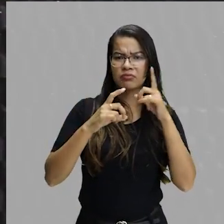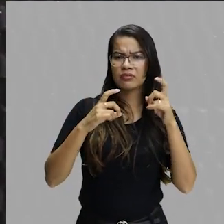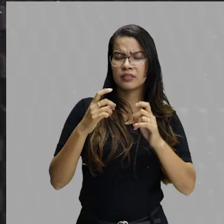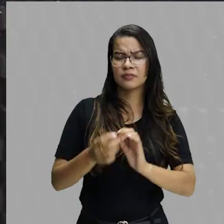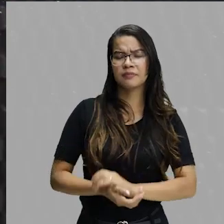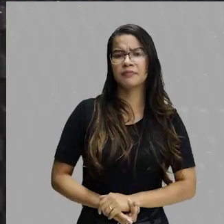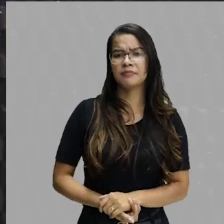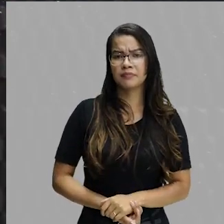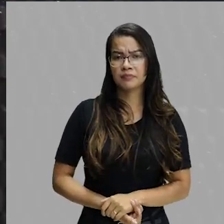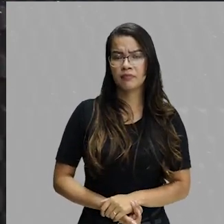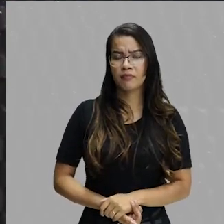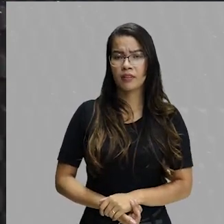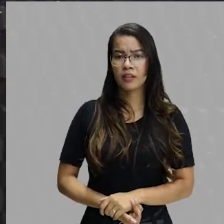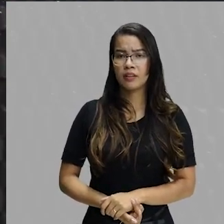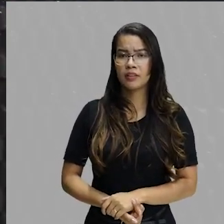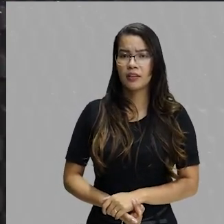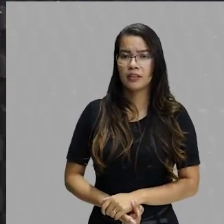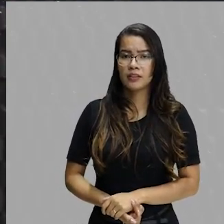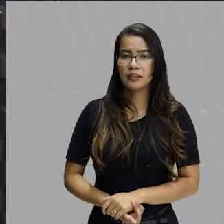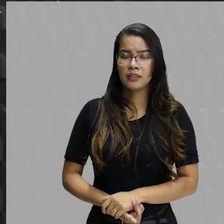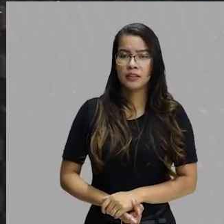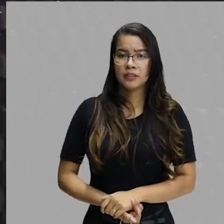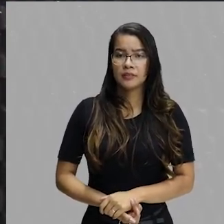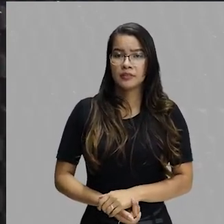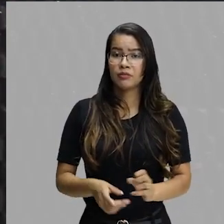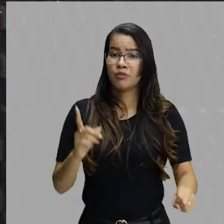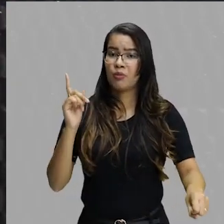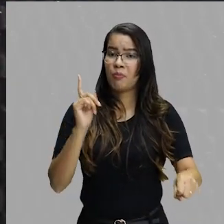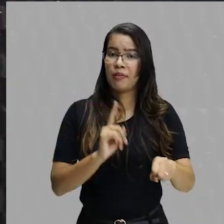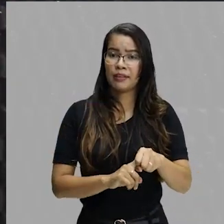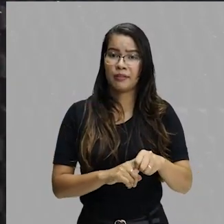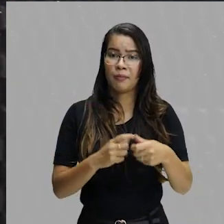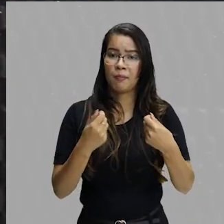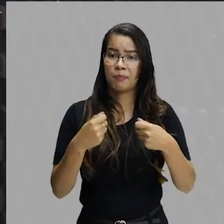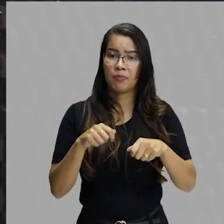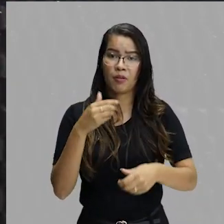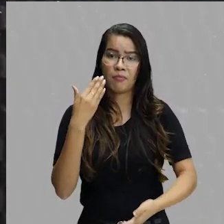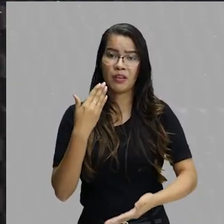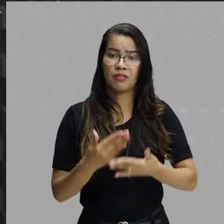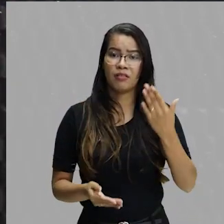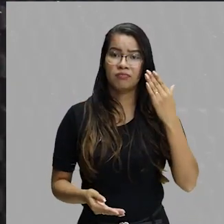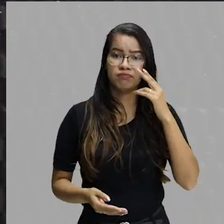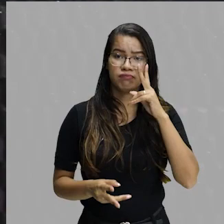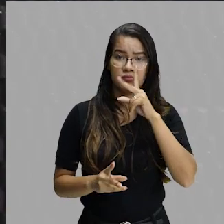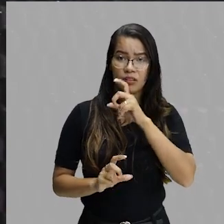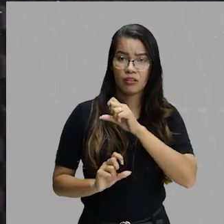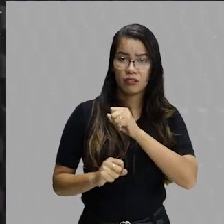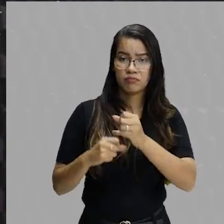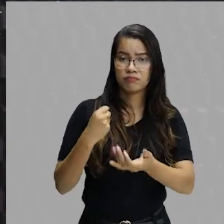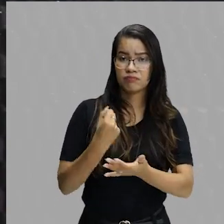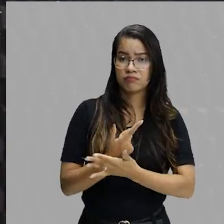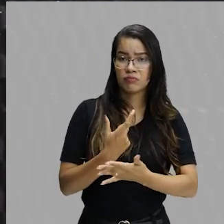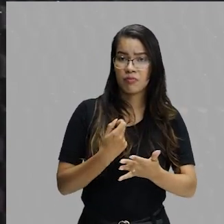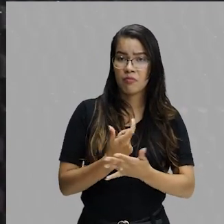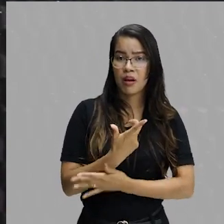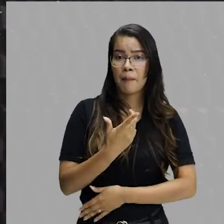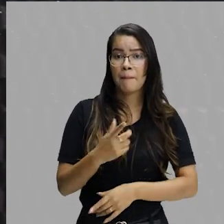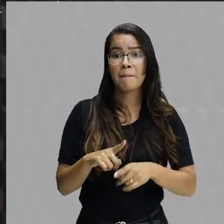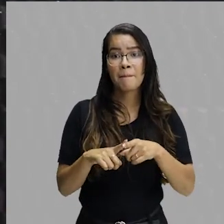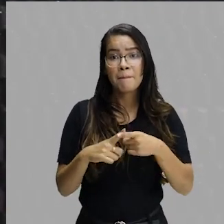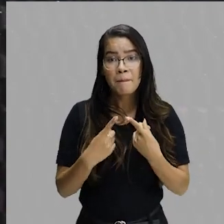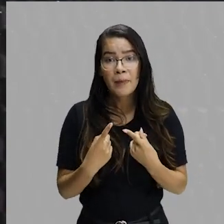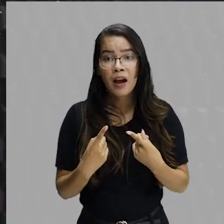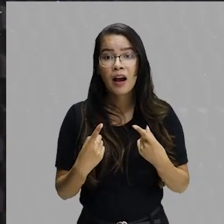fica extremamente desesperada no momento em que ela pode perder o poder de compra dela. E ela encontra no